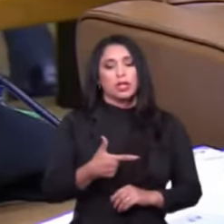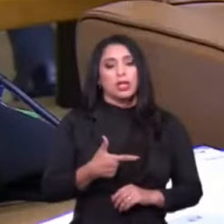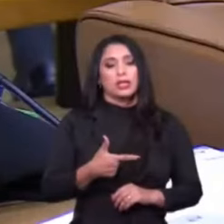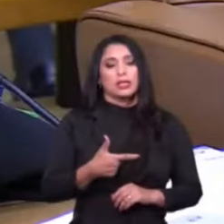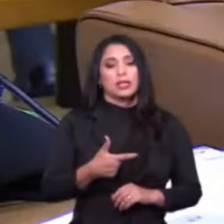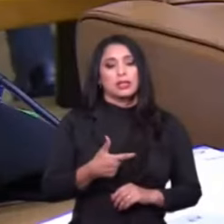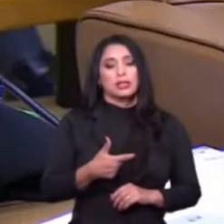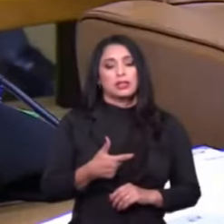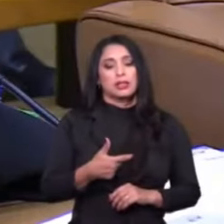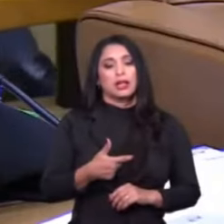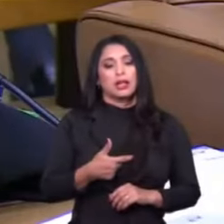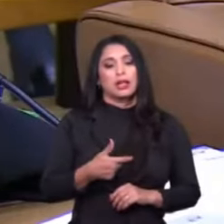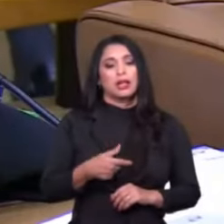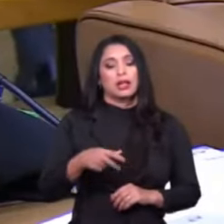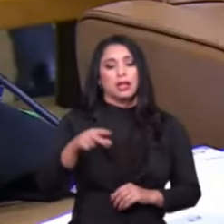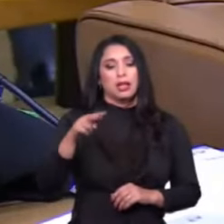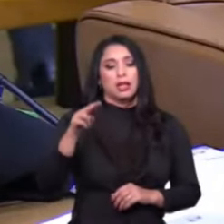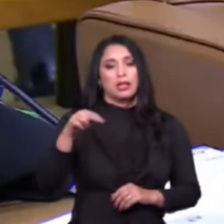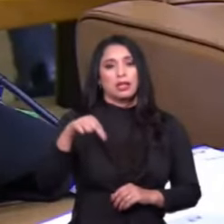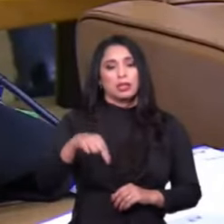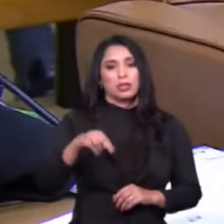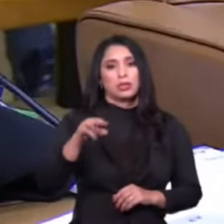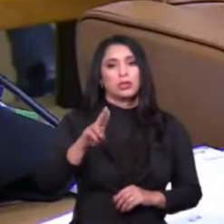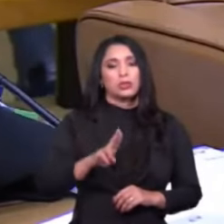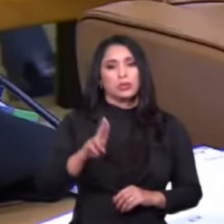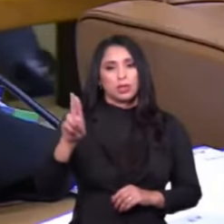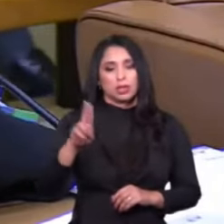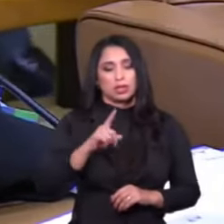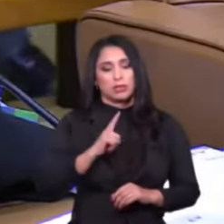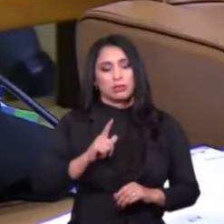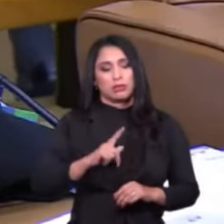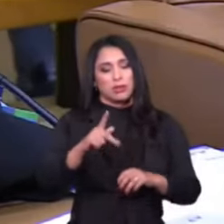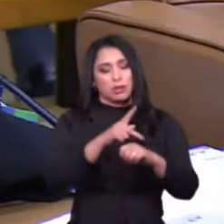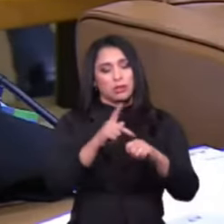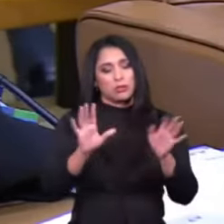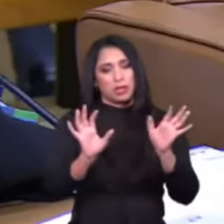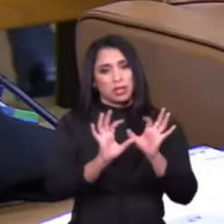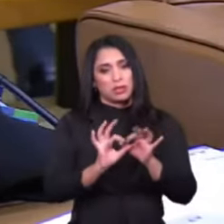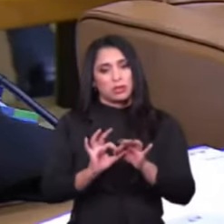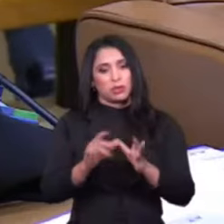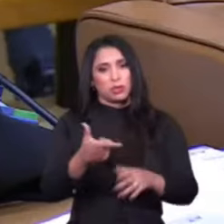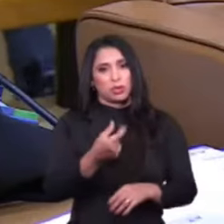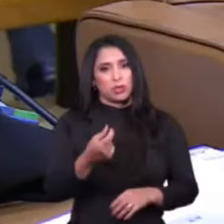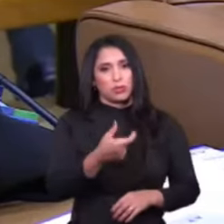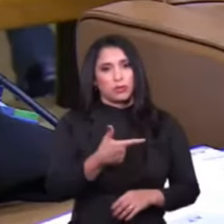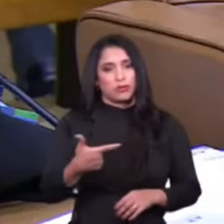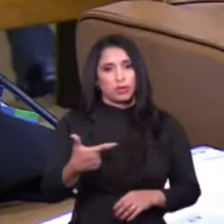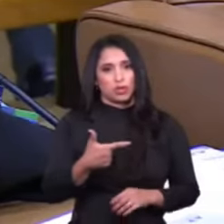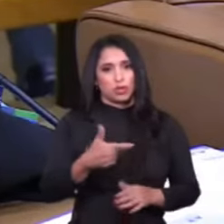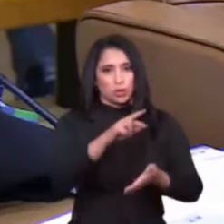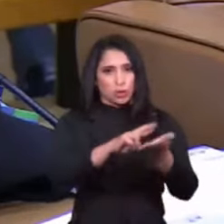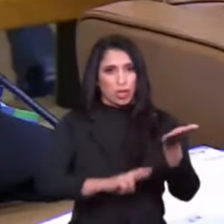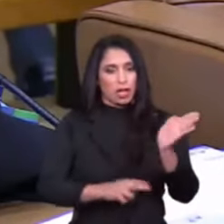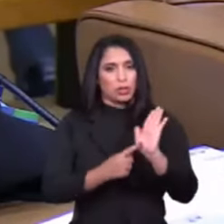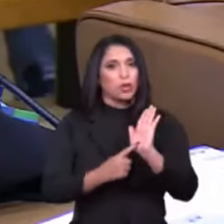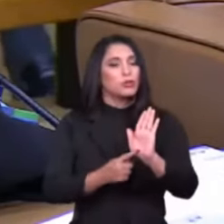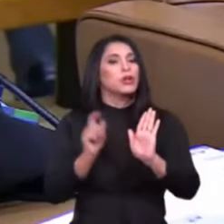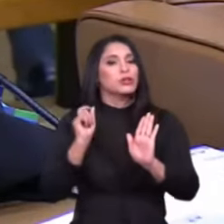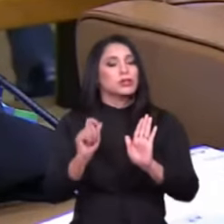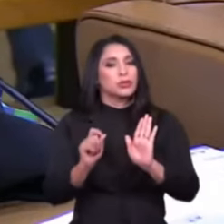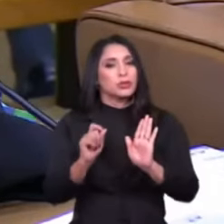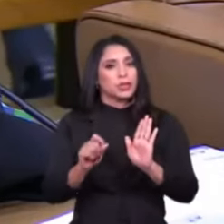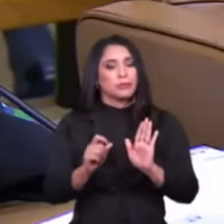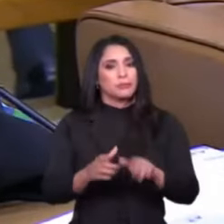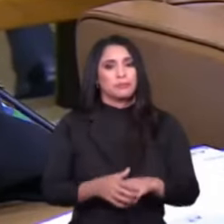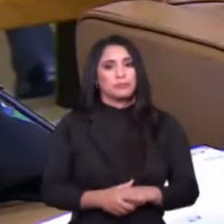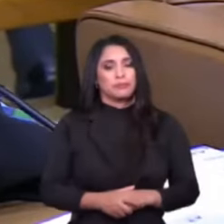sobre as Drogas e Crime. 2022. diz o relatório. A proporção de